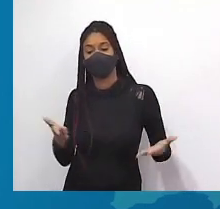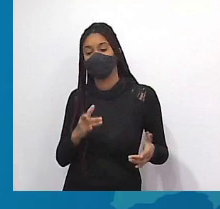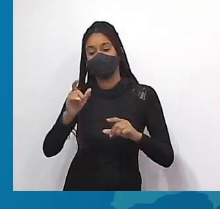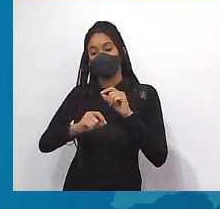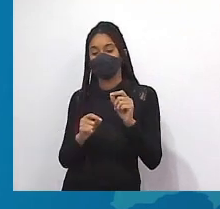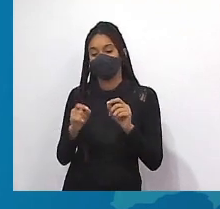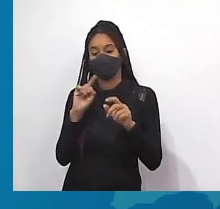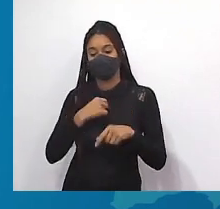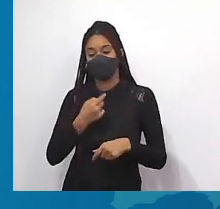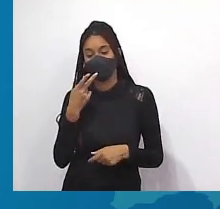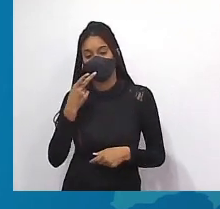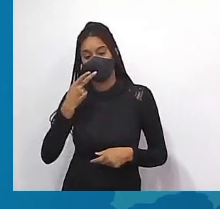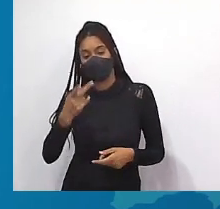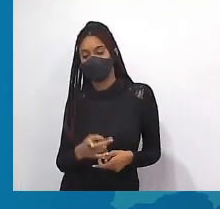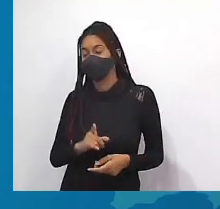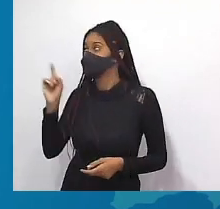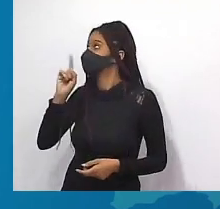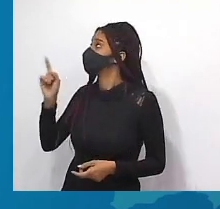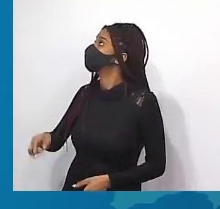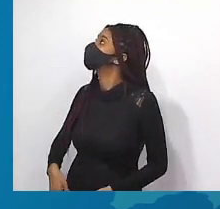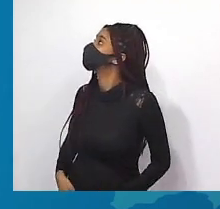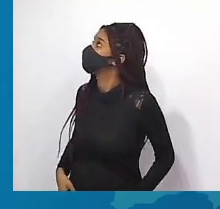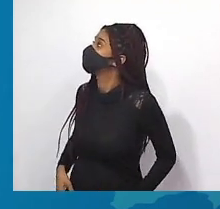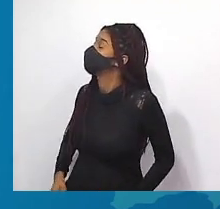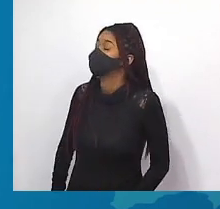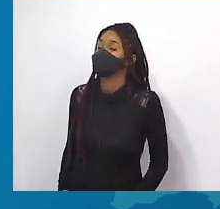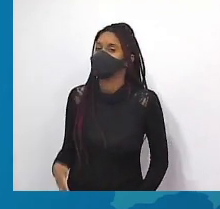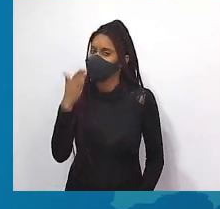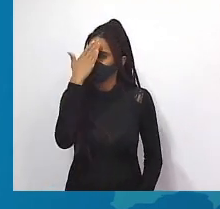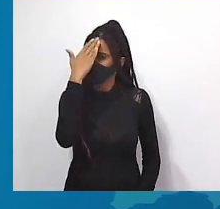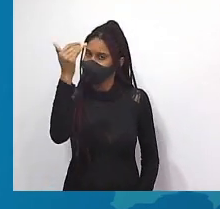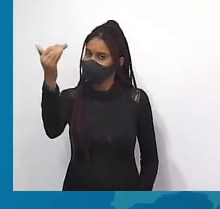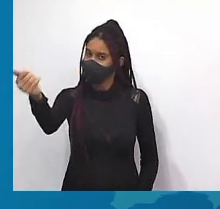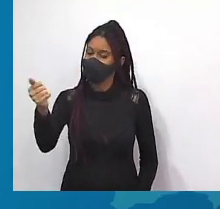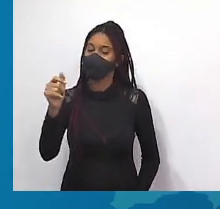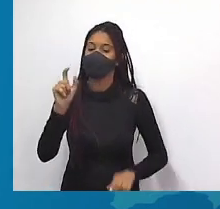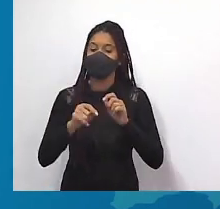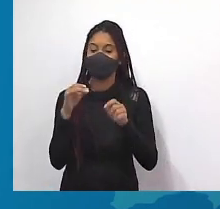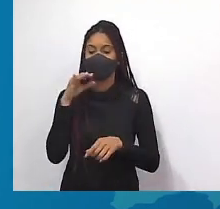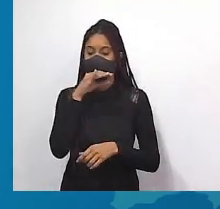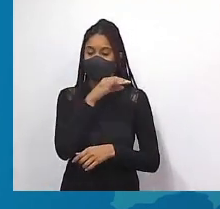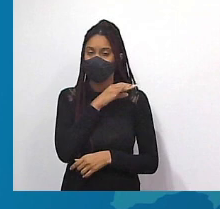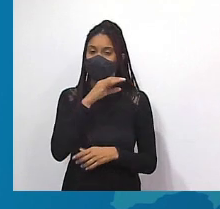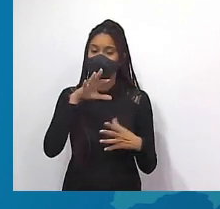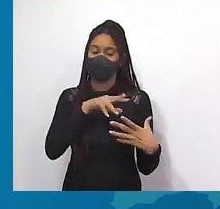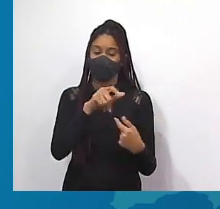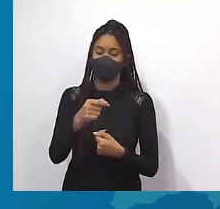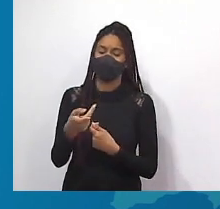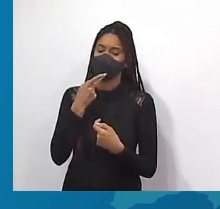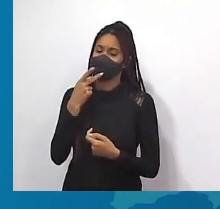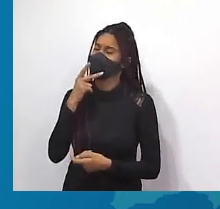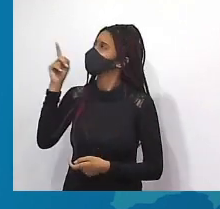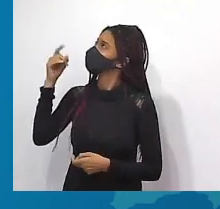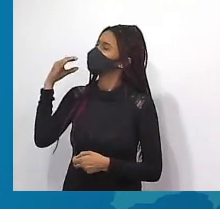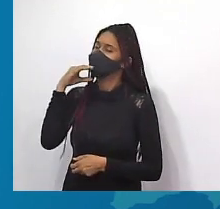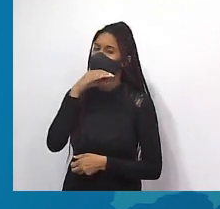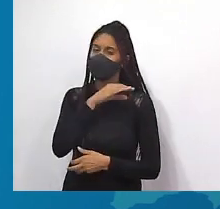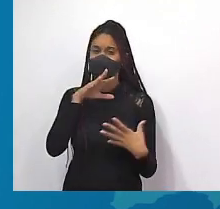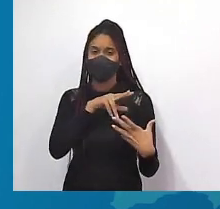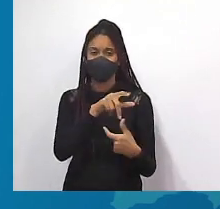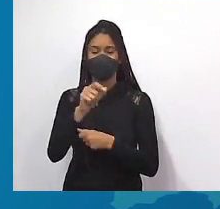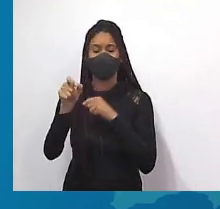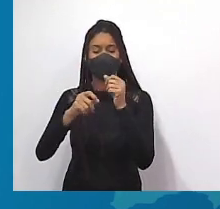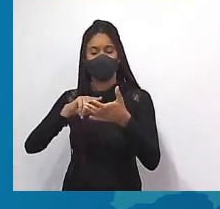se questiona é neste efeito, é o famoso aquecimento global, né? Que tanto se fala deste aquecimento. O que é